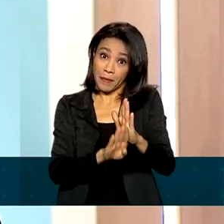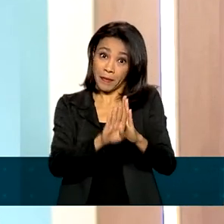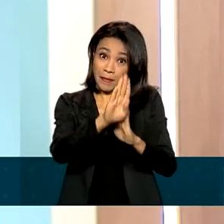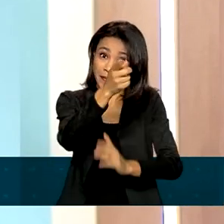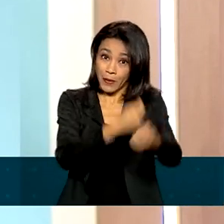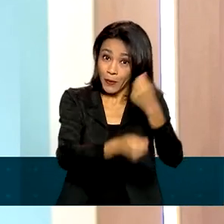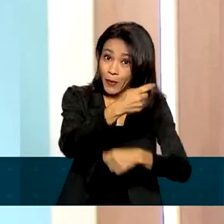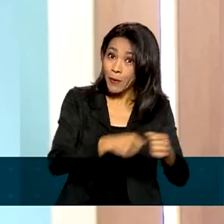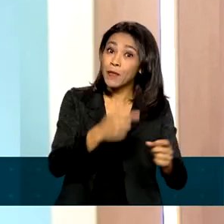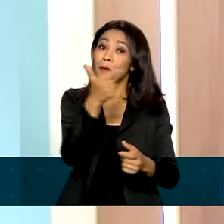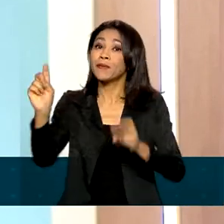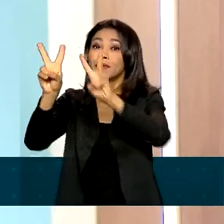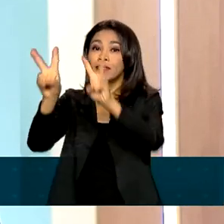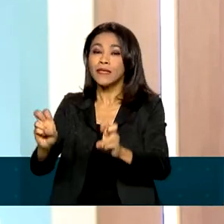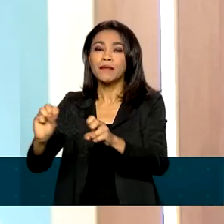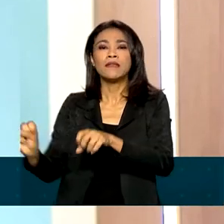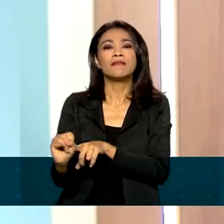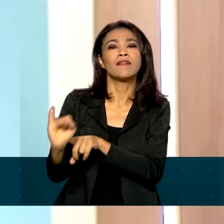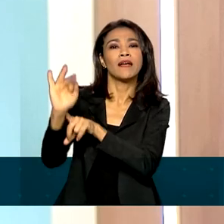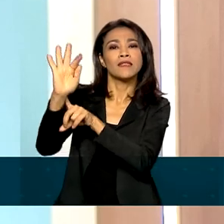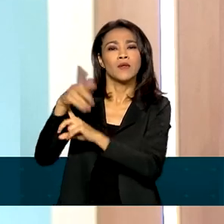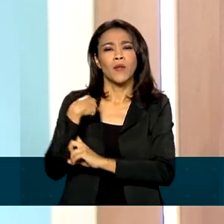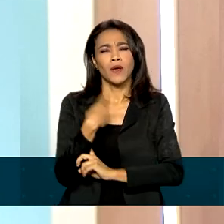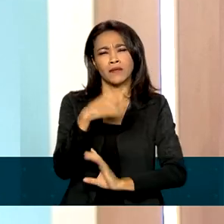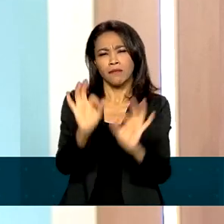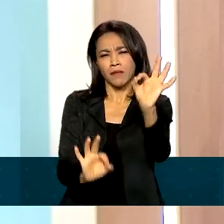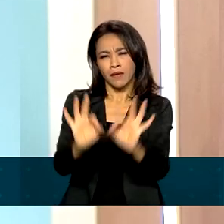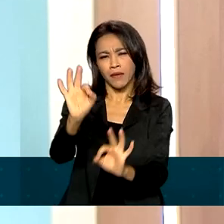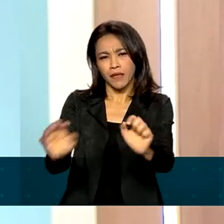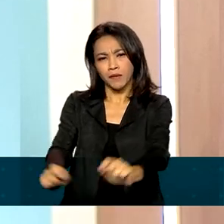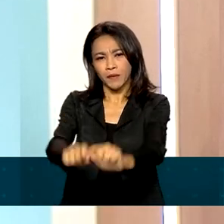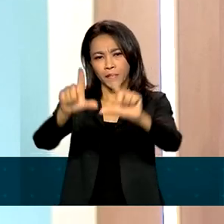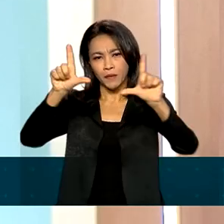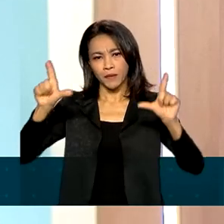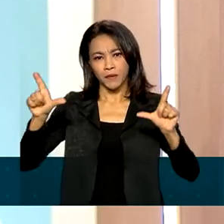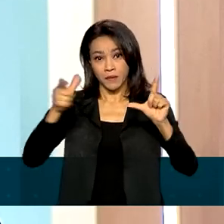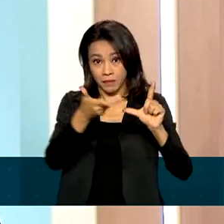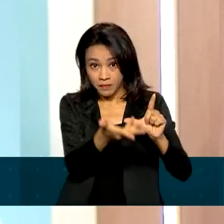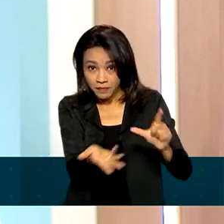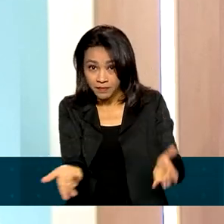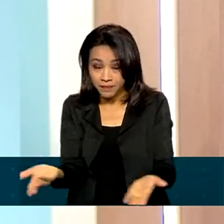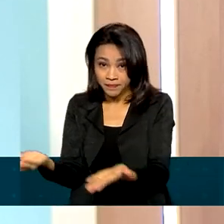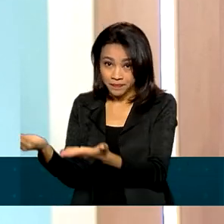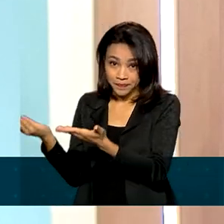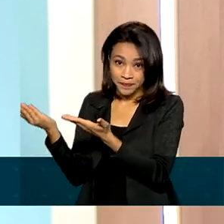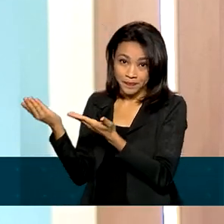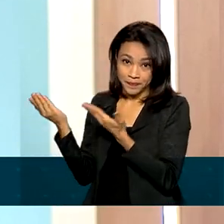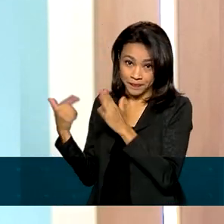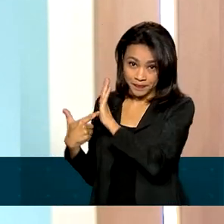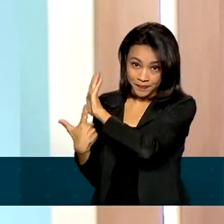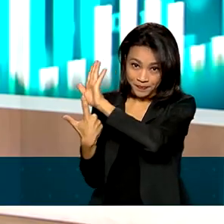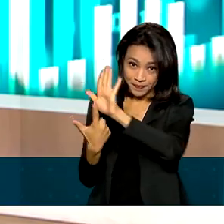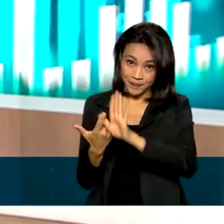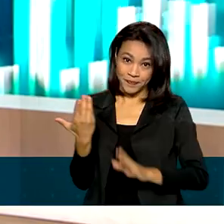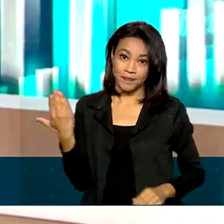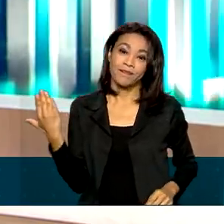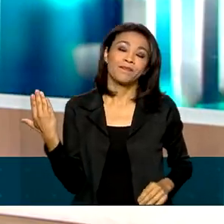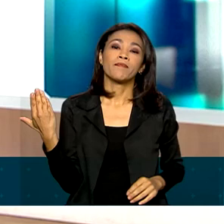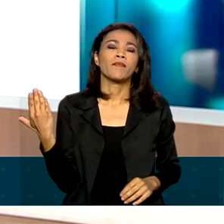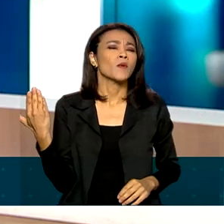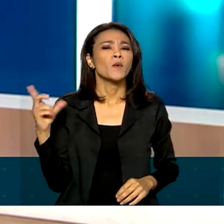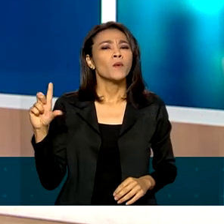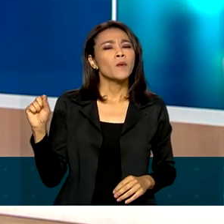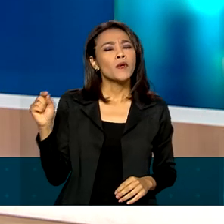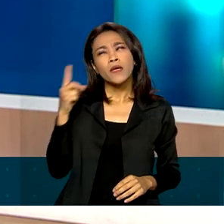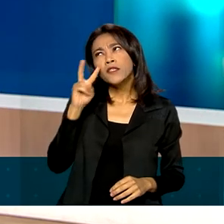dois temas tão interessantes, nós preparamos uma arte para você, telespectador, que passamos a compartilhar a partir de agora. O que